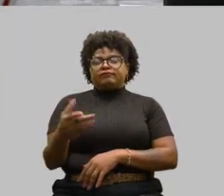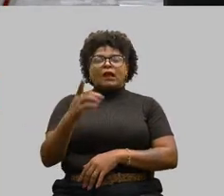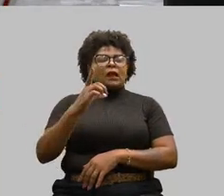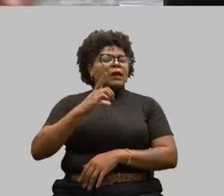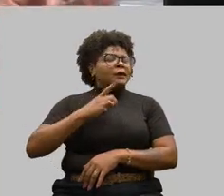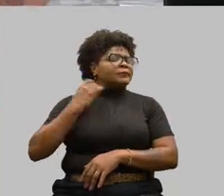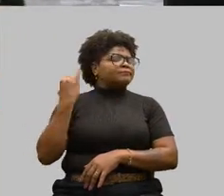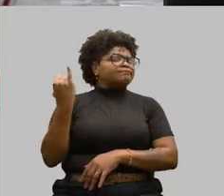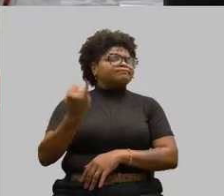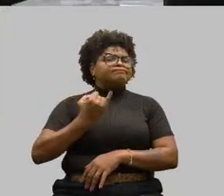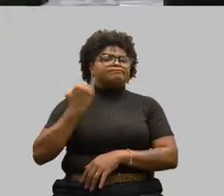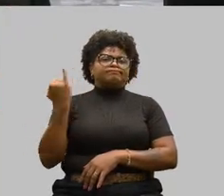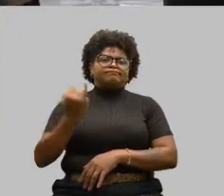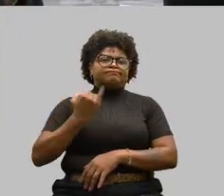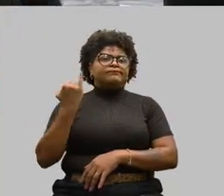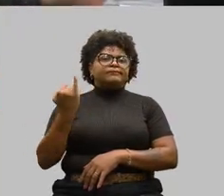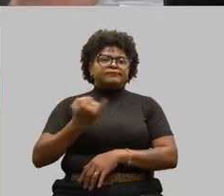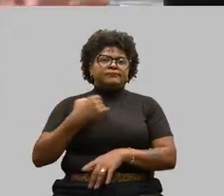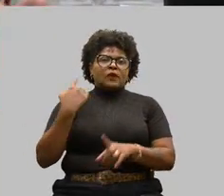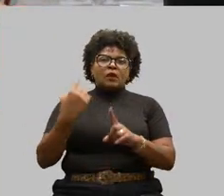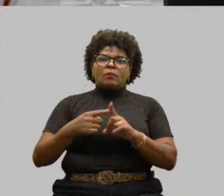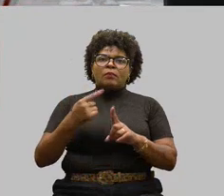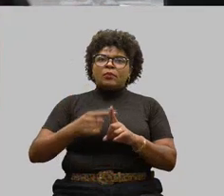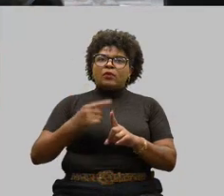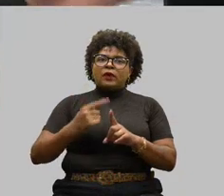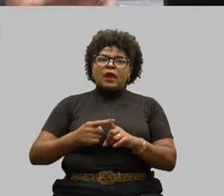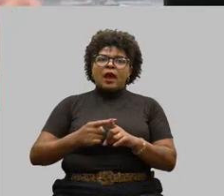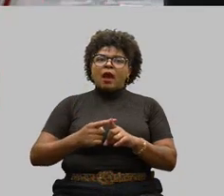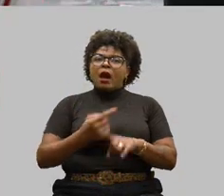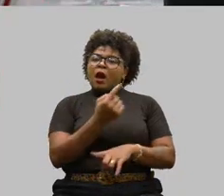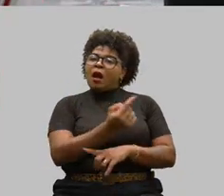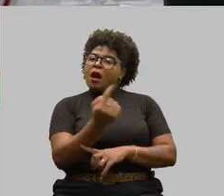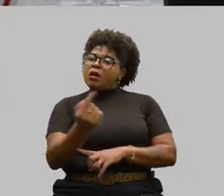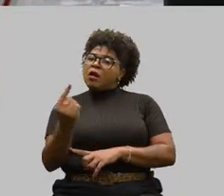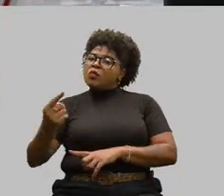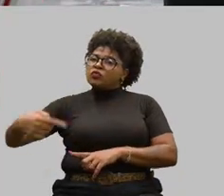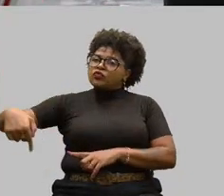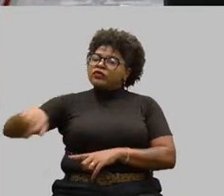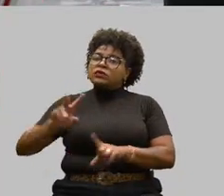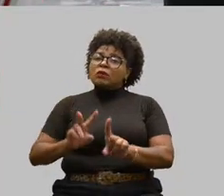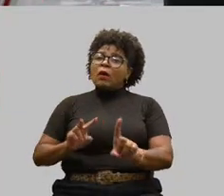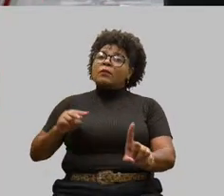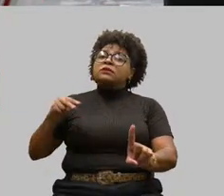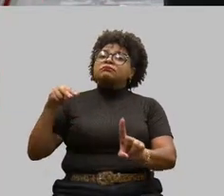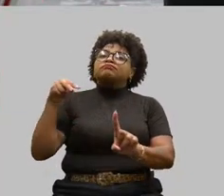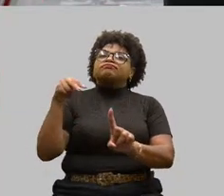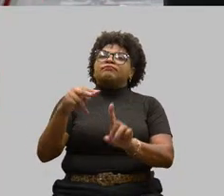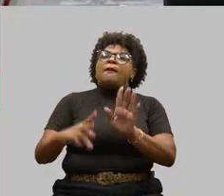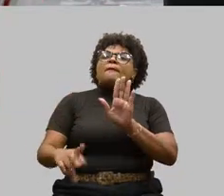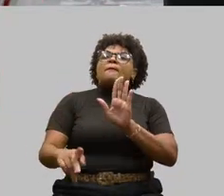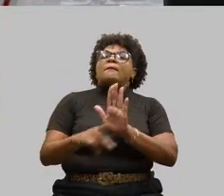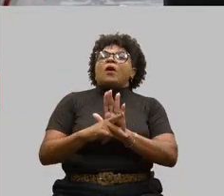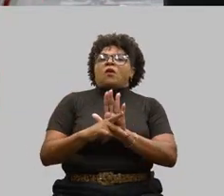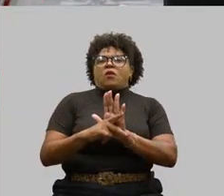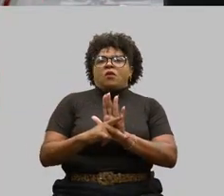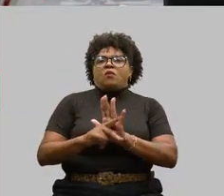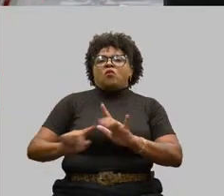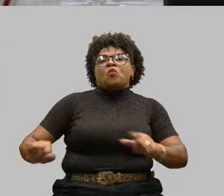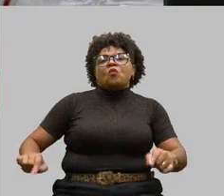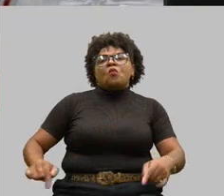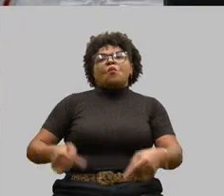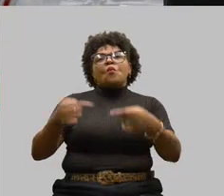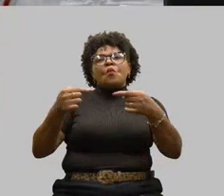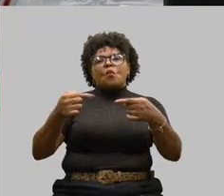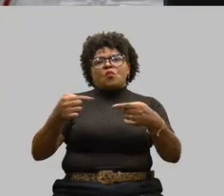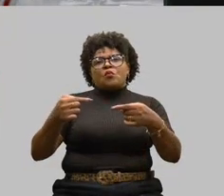importância muito grande porque cada um na sua Ótica na sua realidade no seu desafio